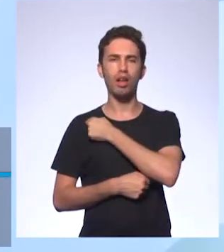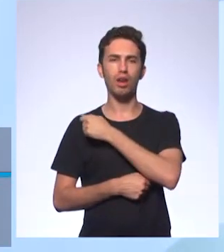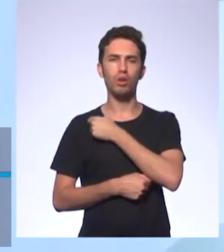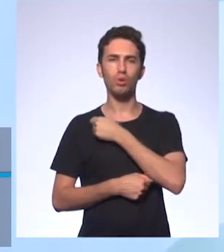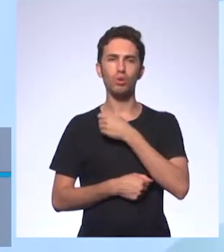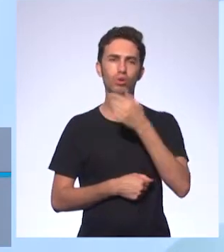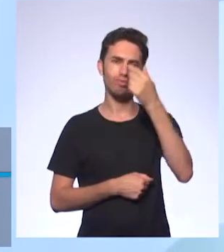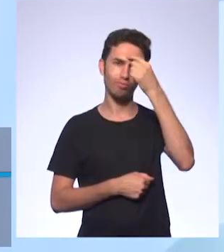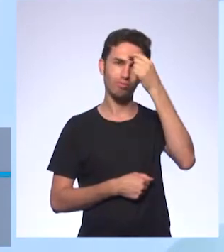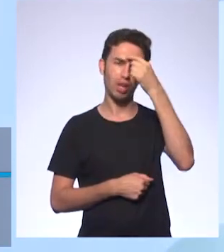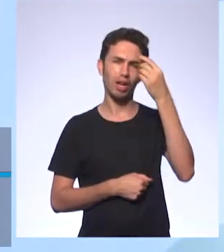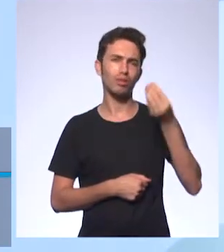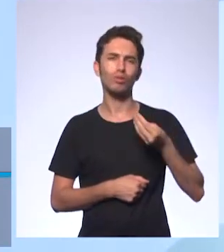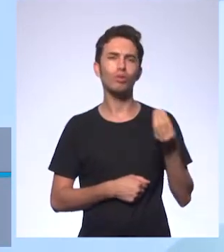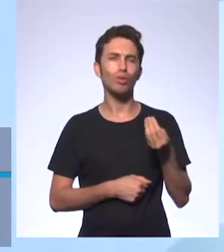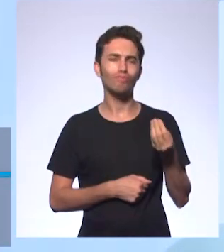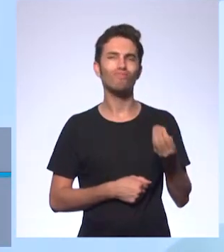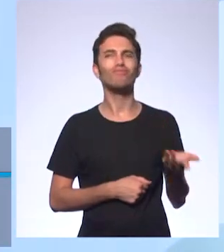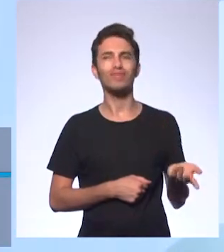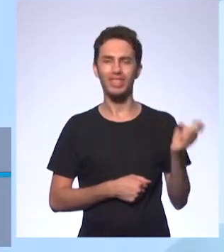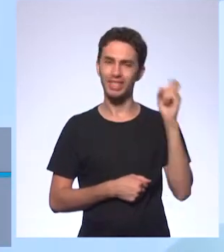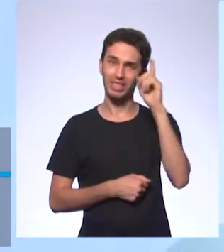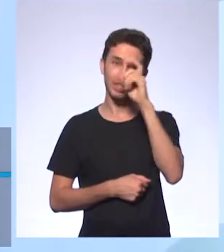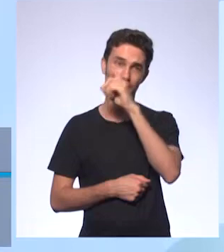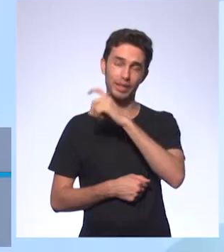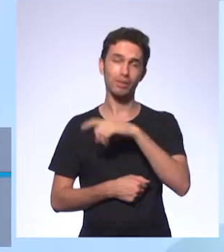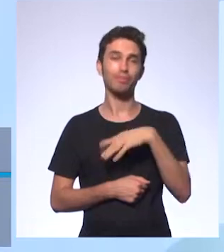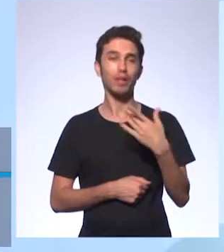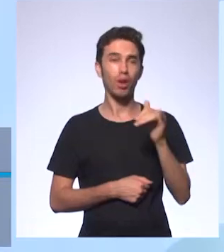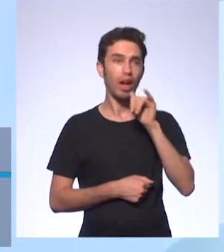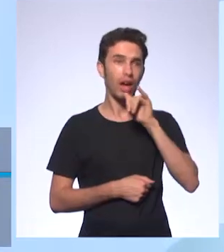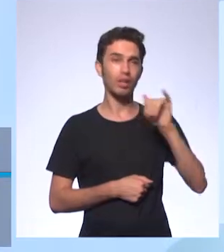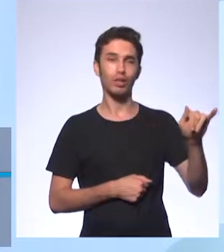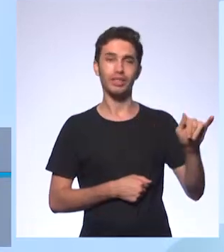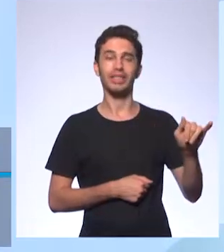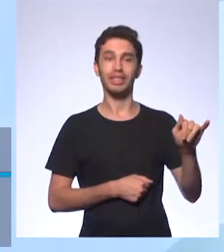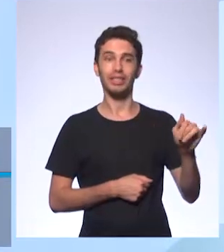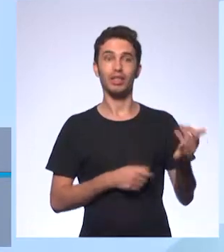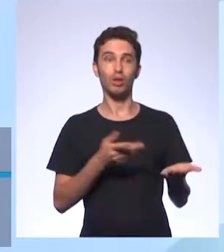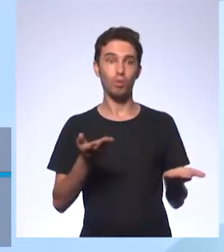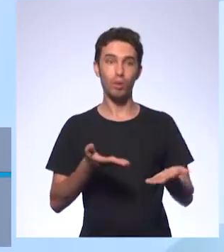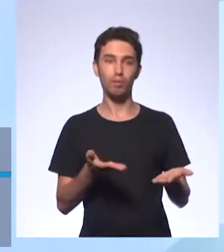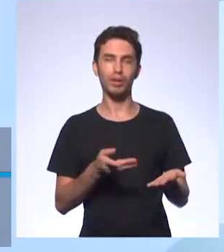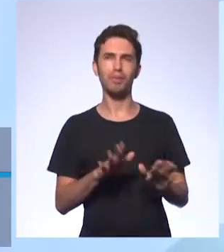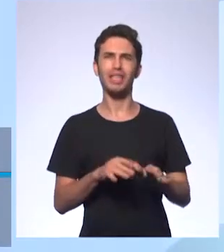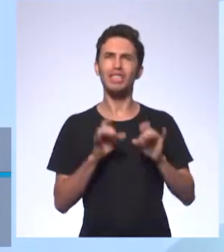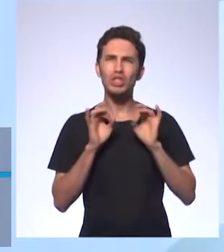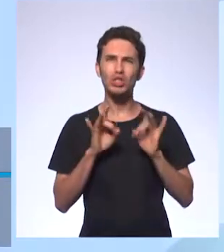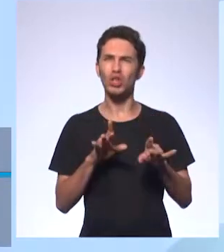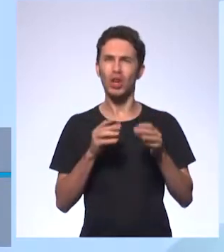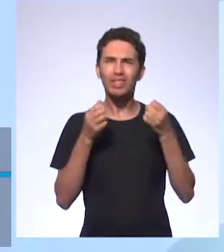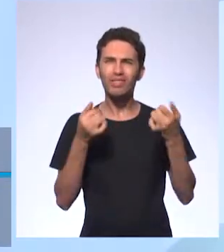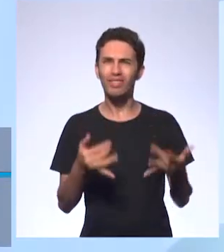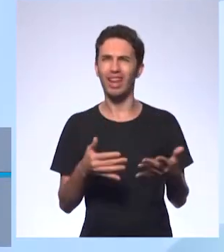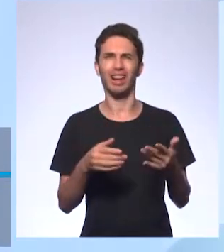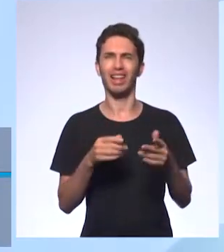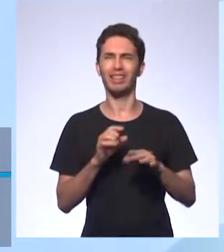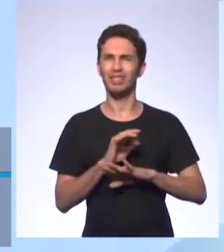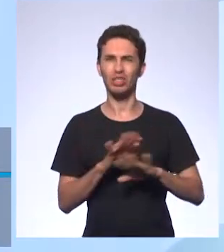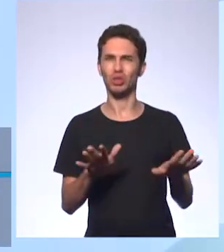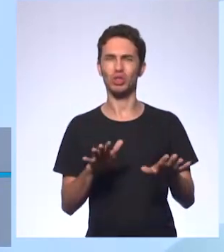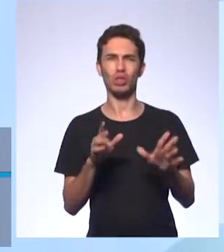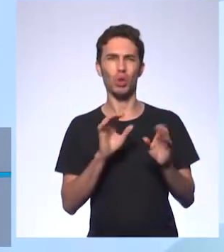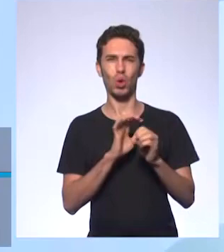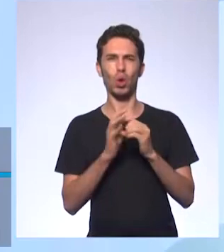situação dessa, né? Tão complicada. Então, é a notícia do momento, mas só fala nisso, né? Não é só falar nisso,